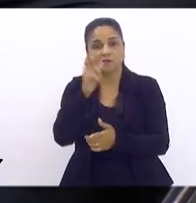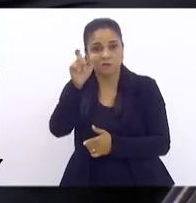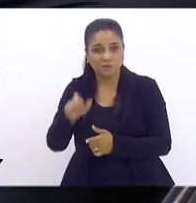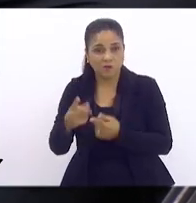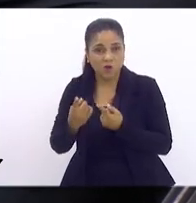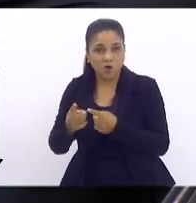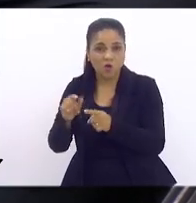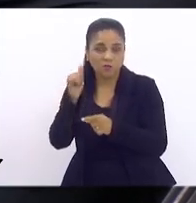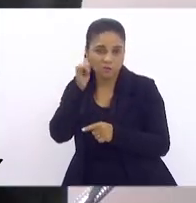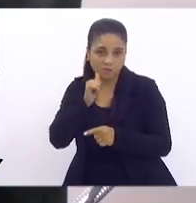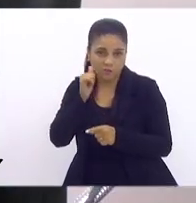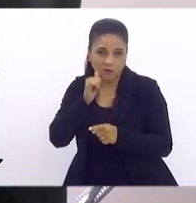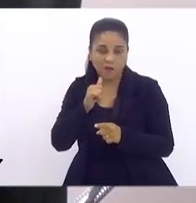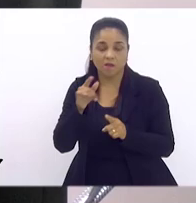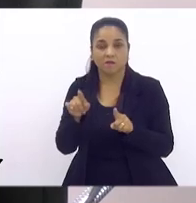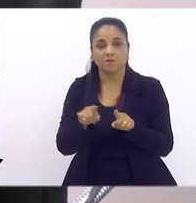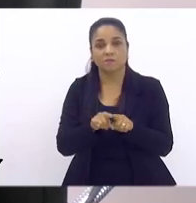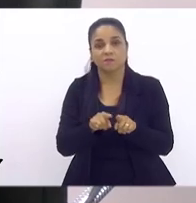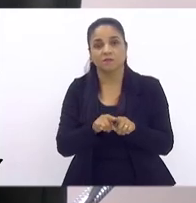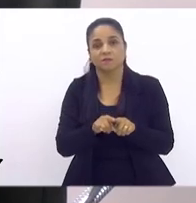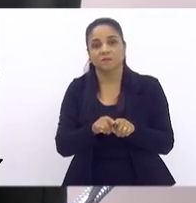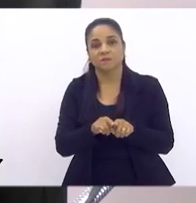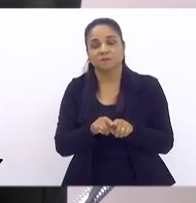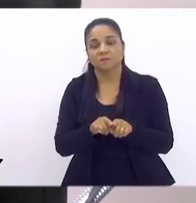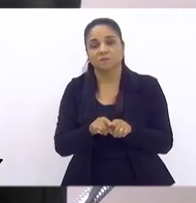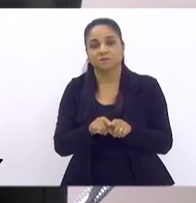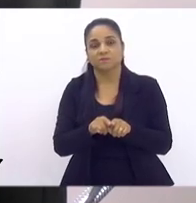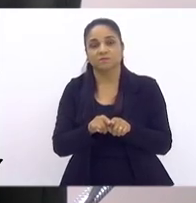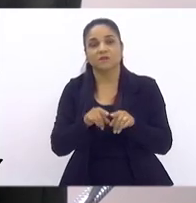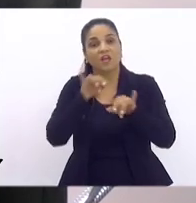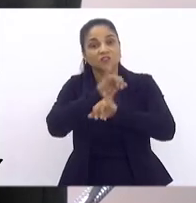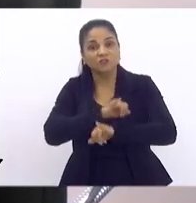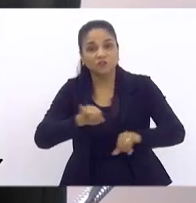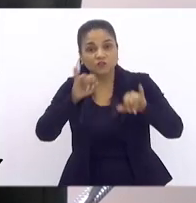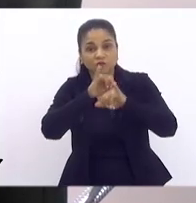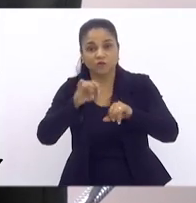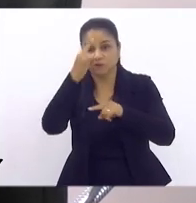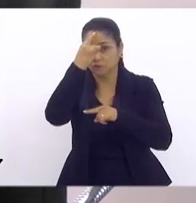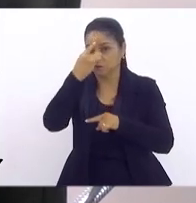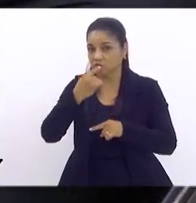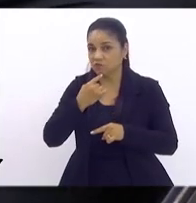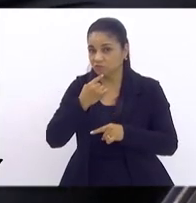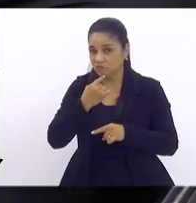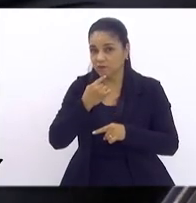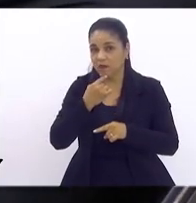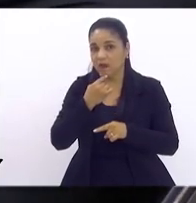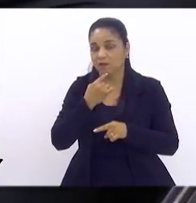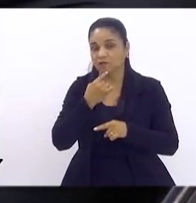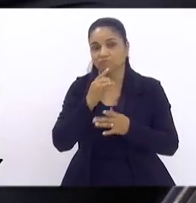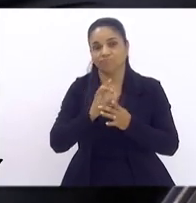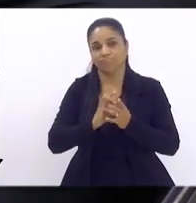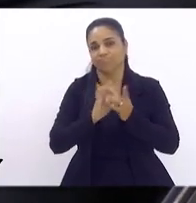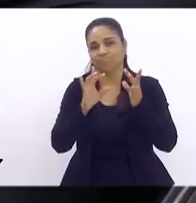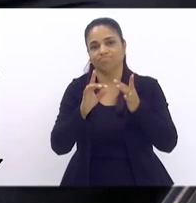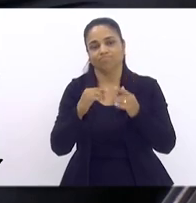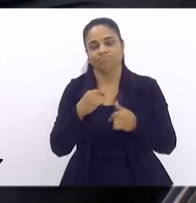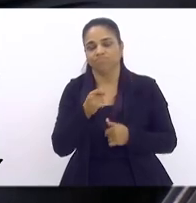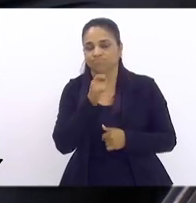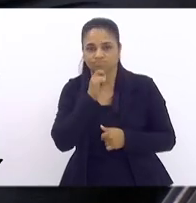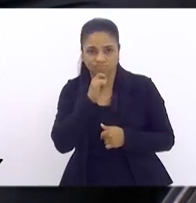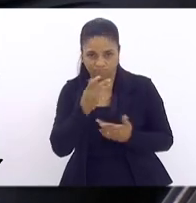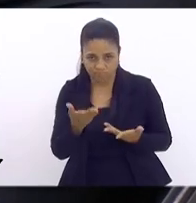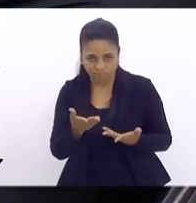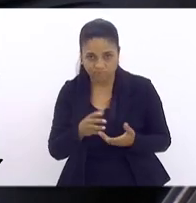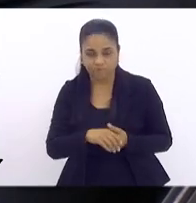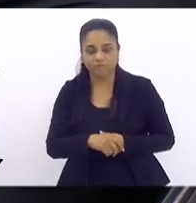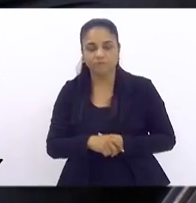importunação a própria divulgação de imagem divulgação não consentida né E